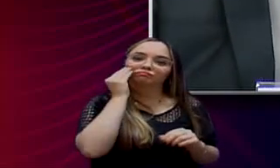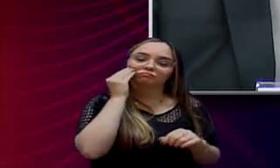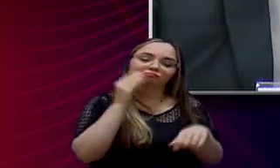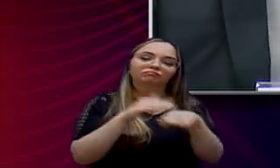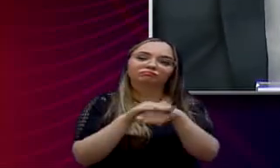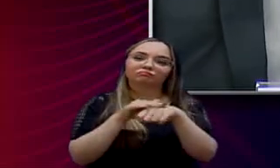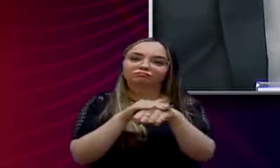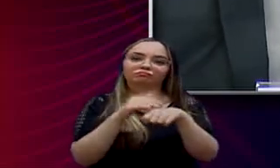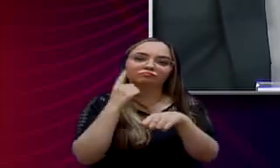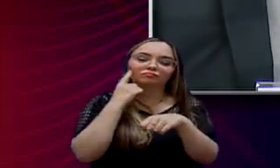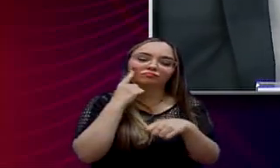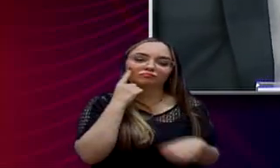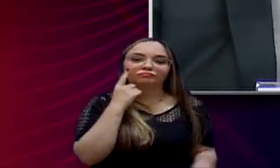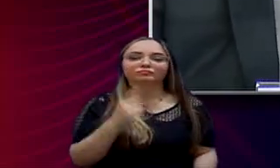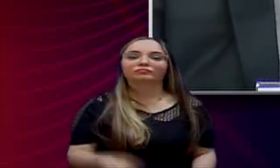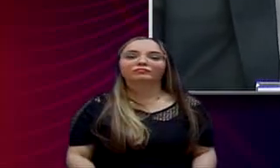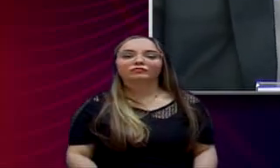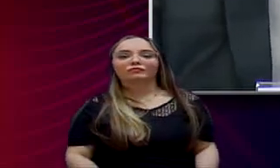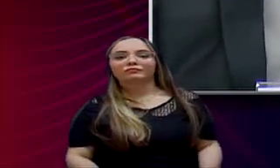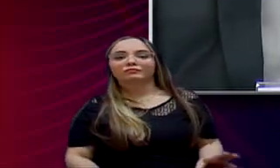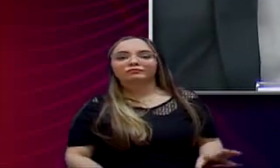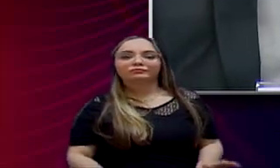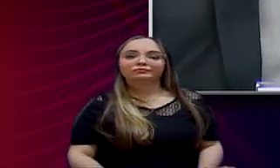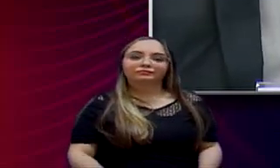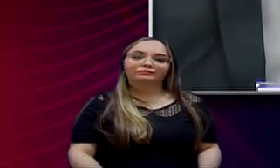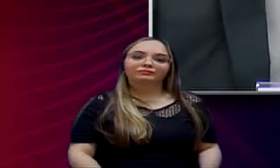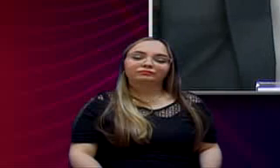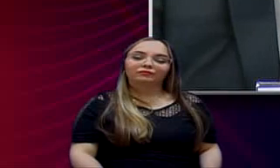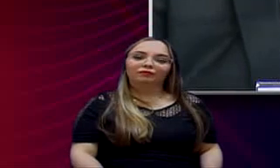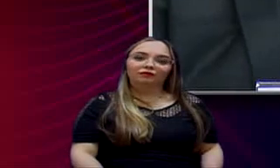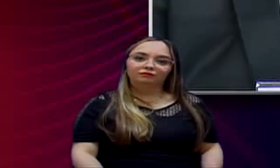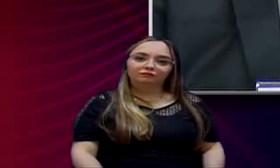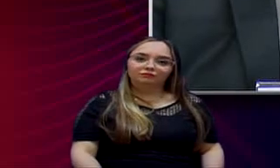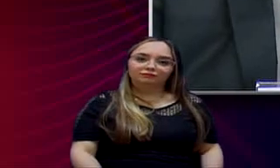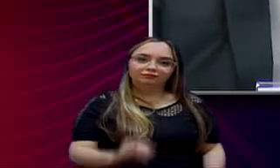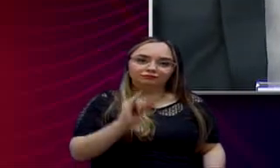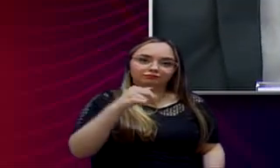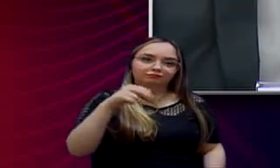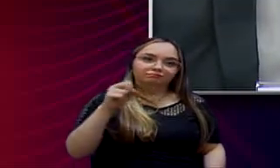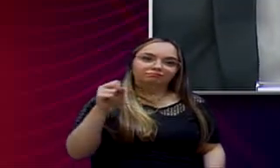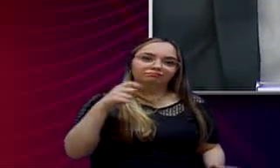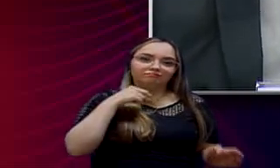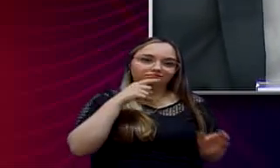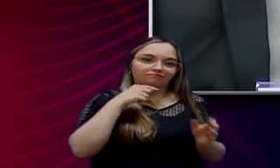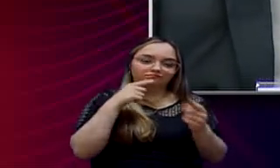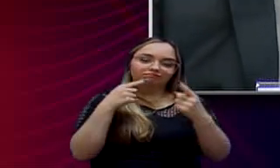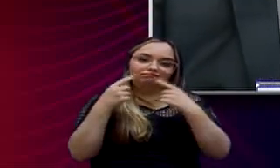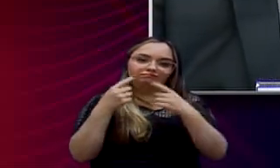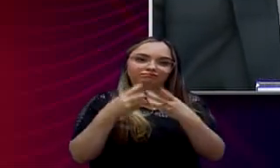entrave ainda com eles né a gente não conseguiu resolver